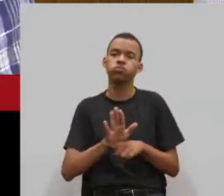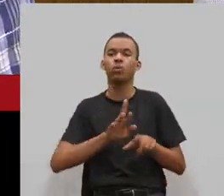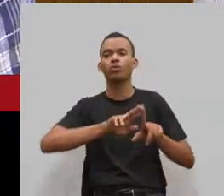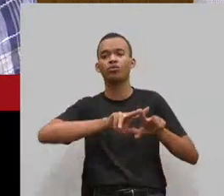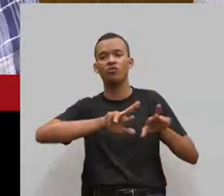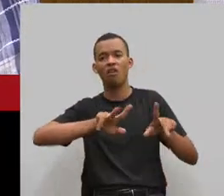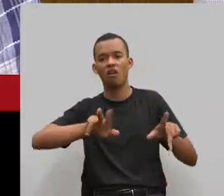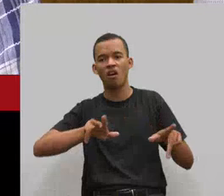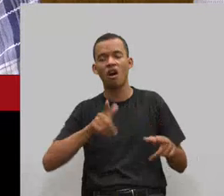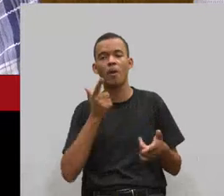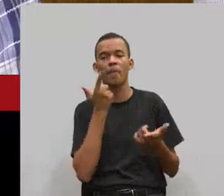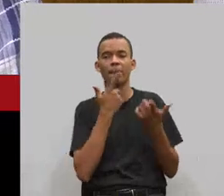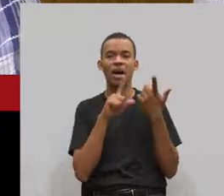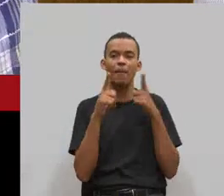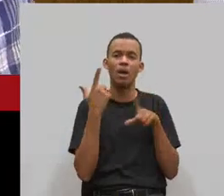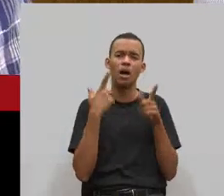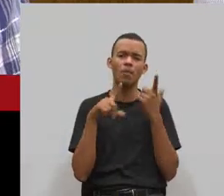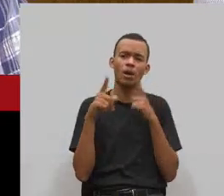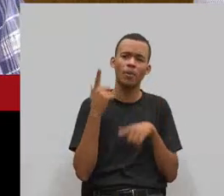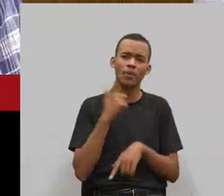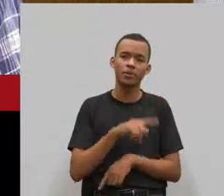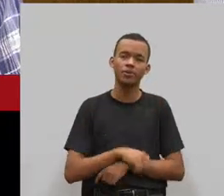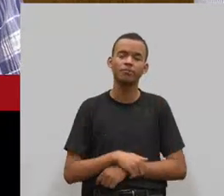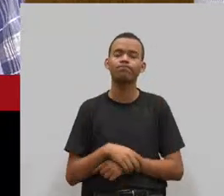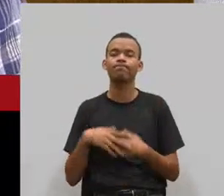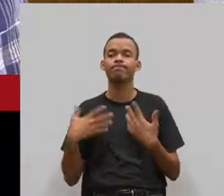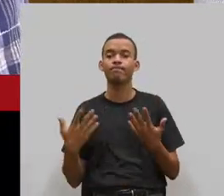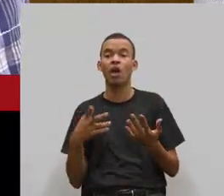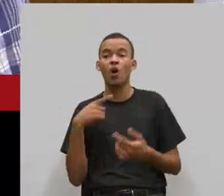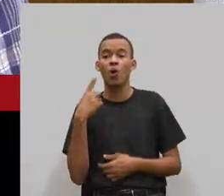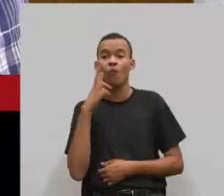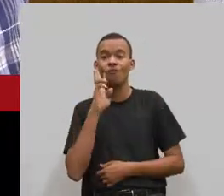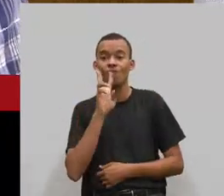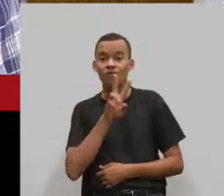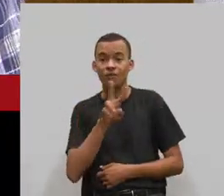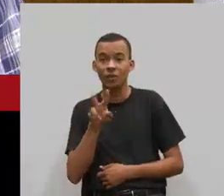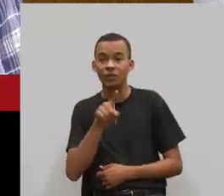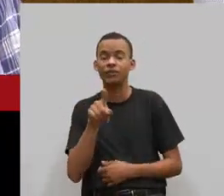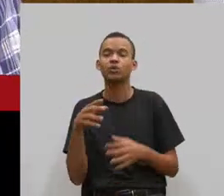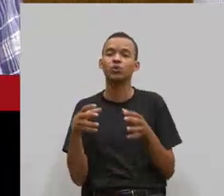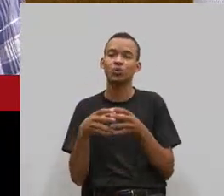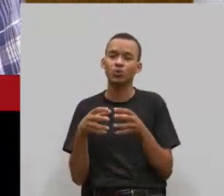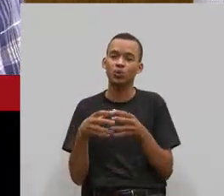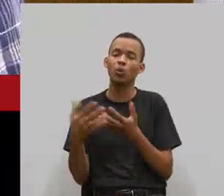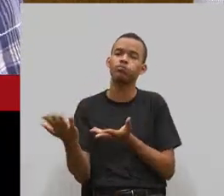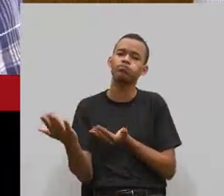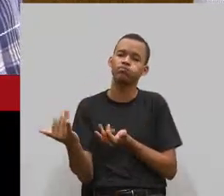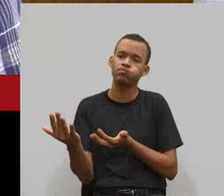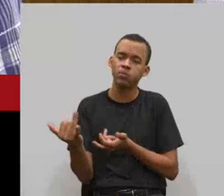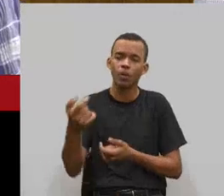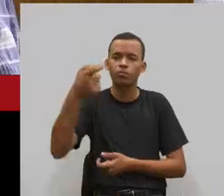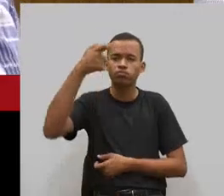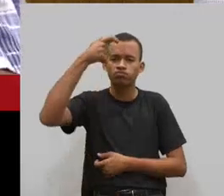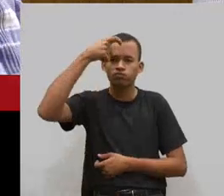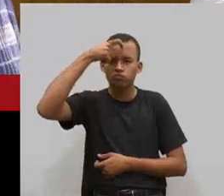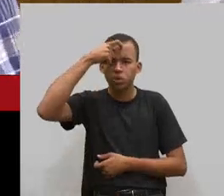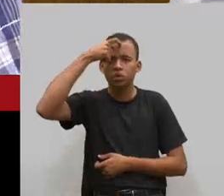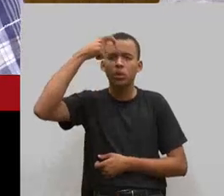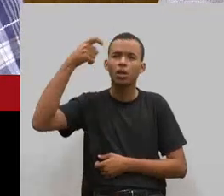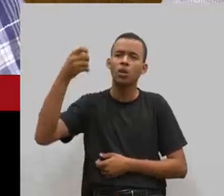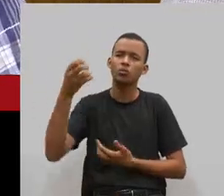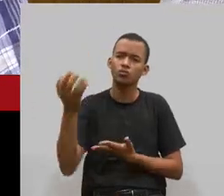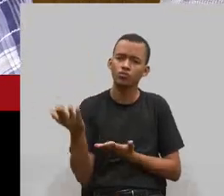hoje pessoas novas com mentalidad novas né Igual a naara né Igual o o